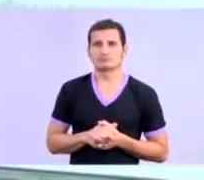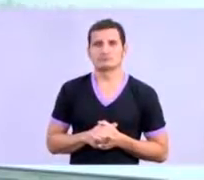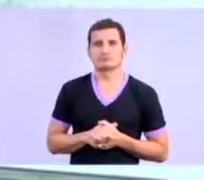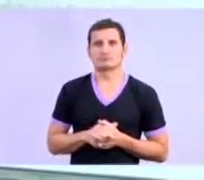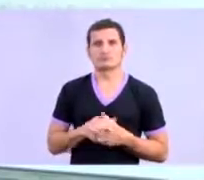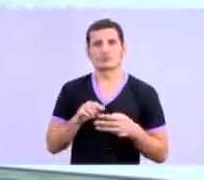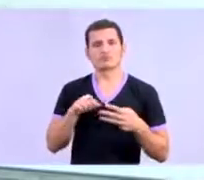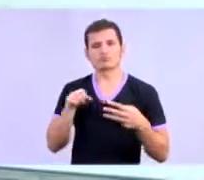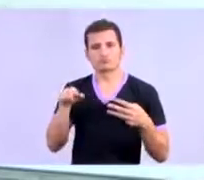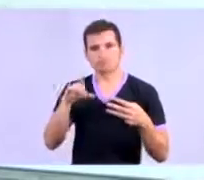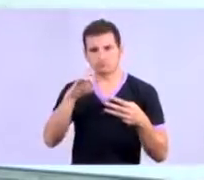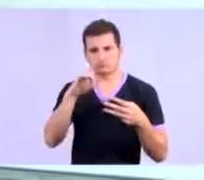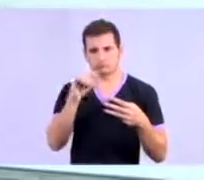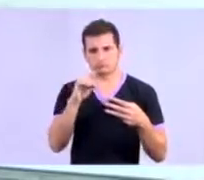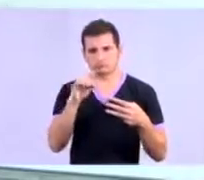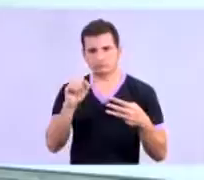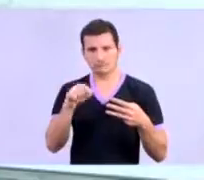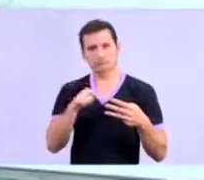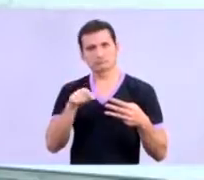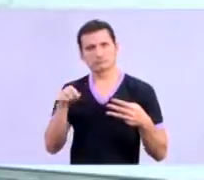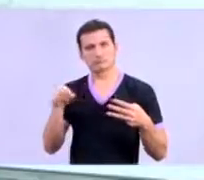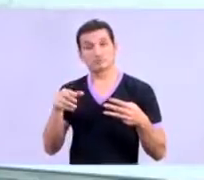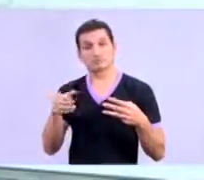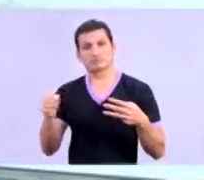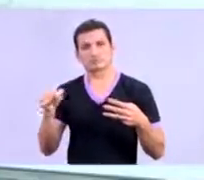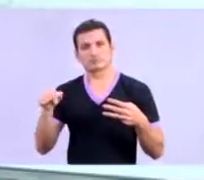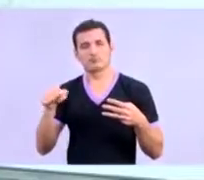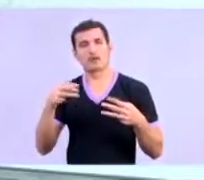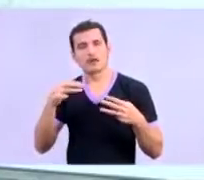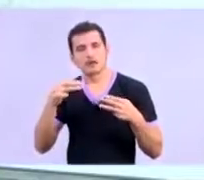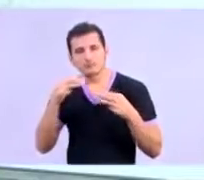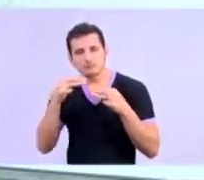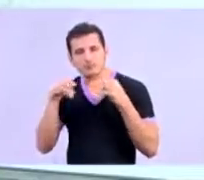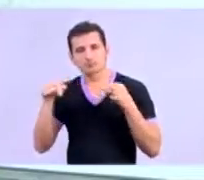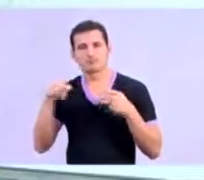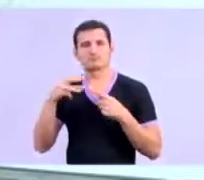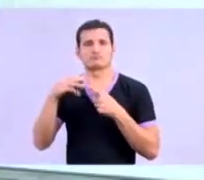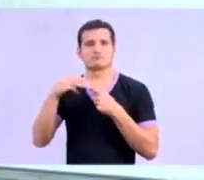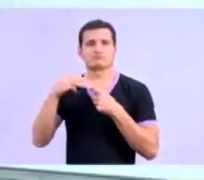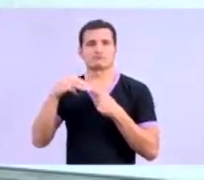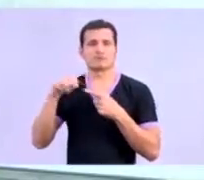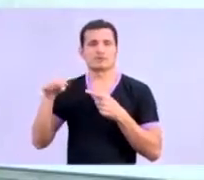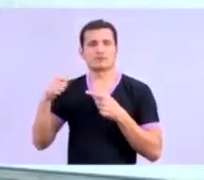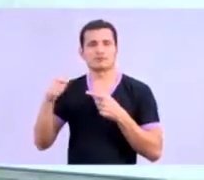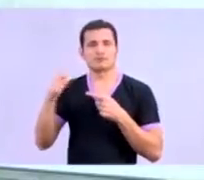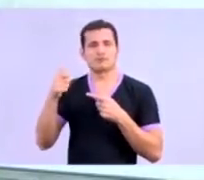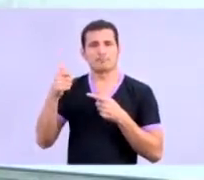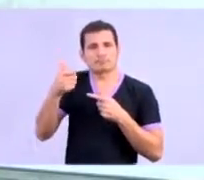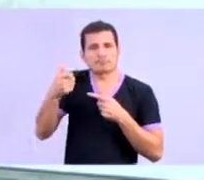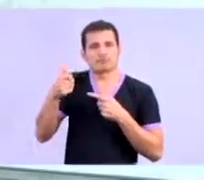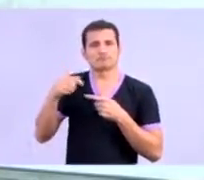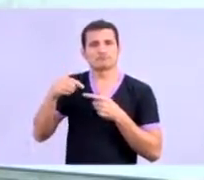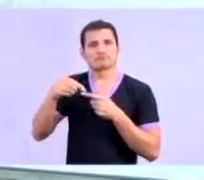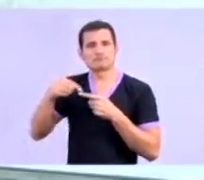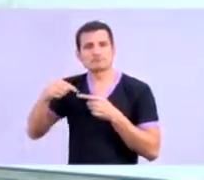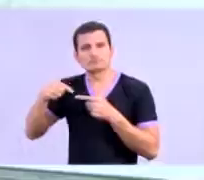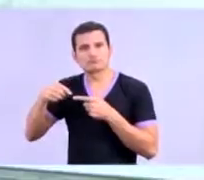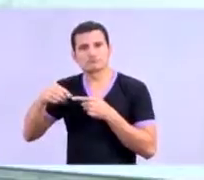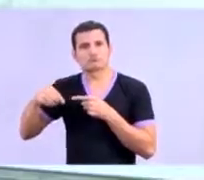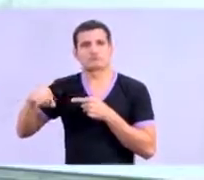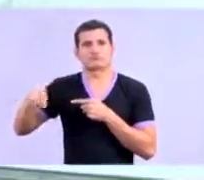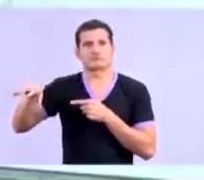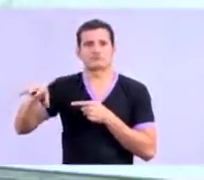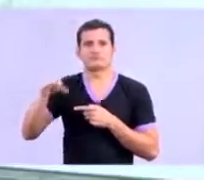dados entre as camadas e vai saber, opa, essa mensagem ela tem prioridade, ela deve ir primeiro, inclusive perante,